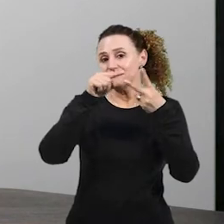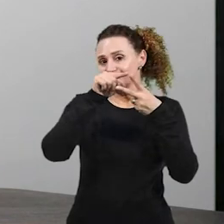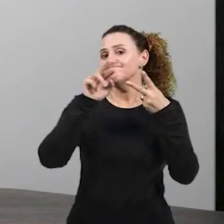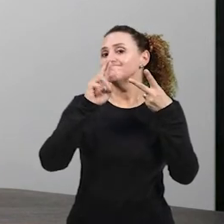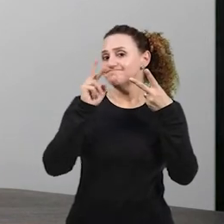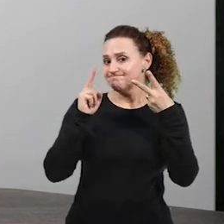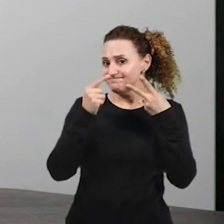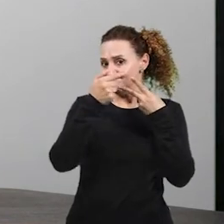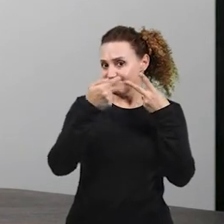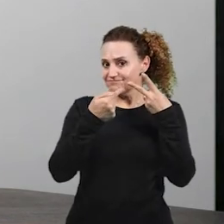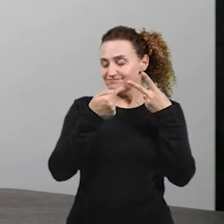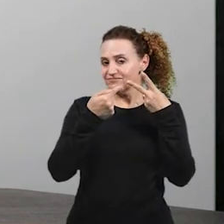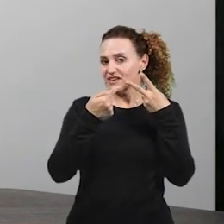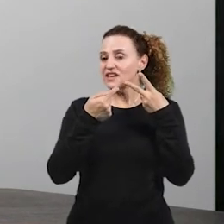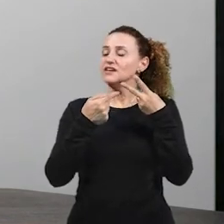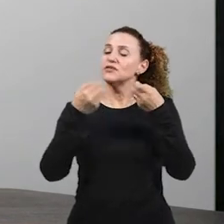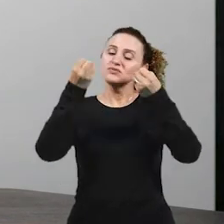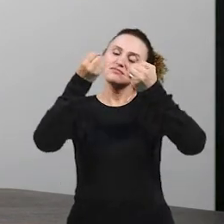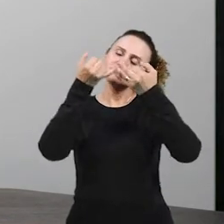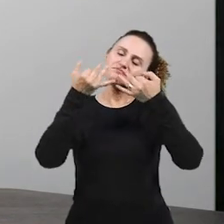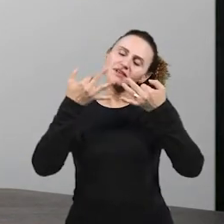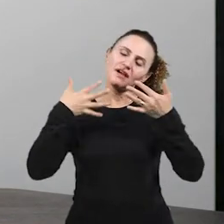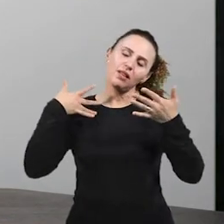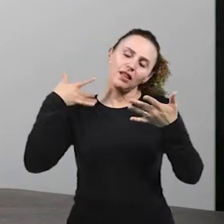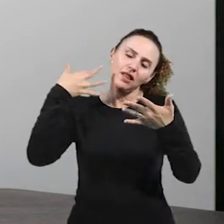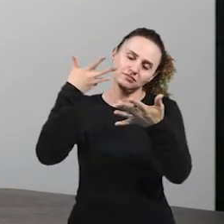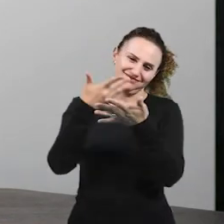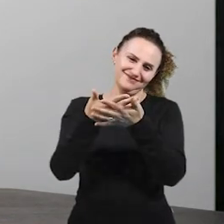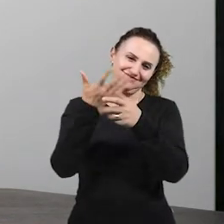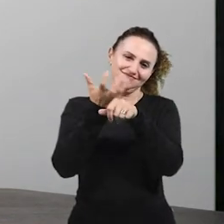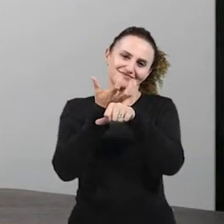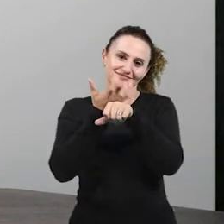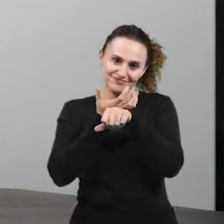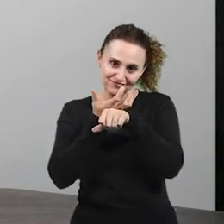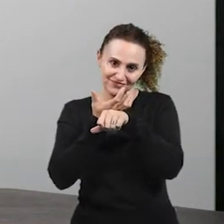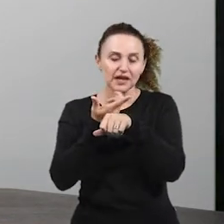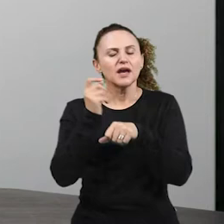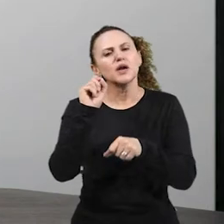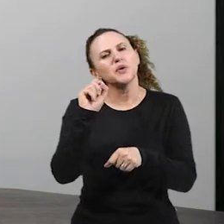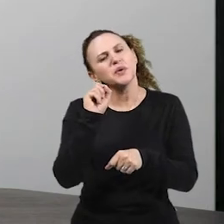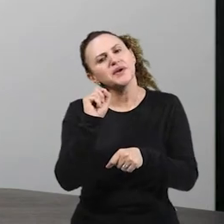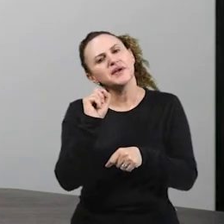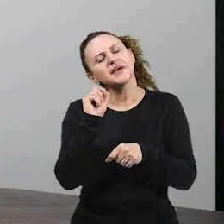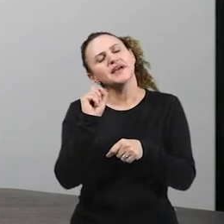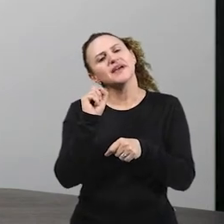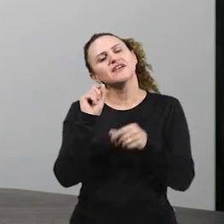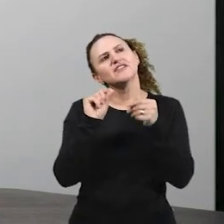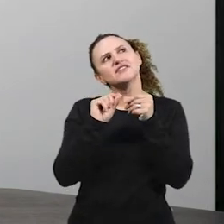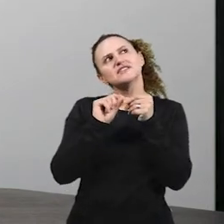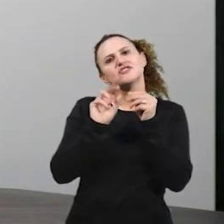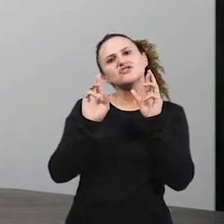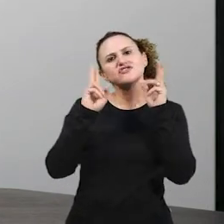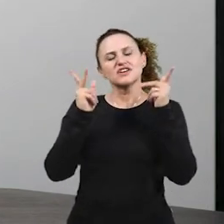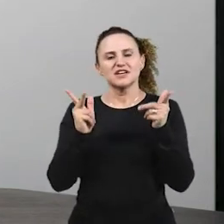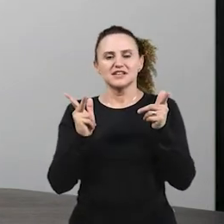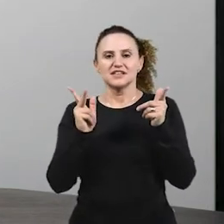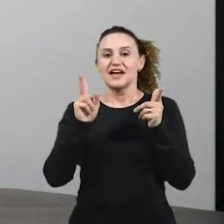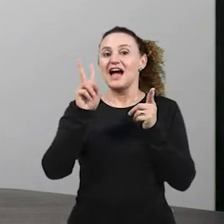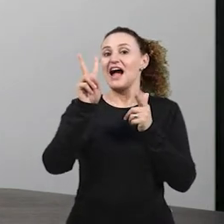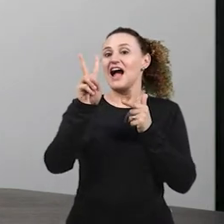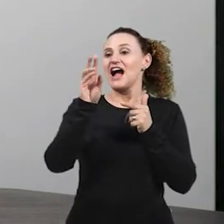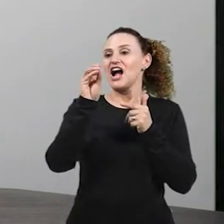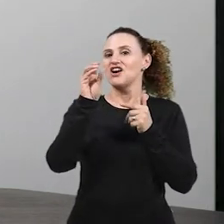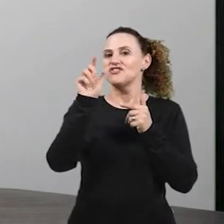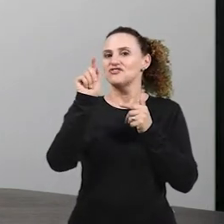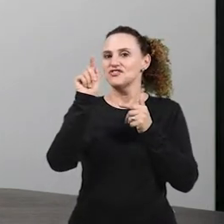essas e vão ser abordadas ao longo da disciplina então o que que vai diferenciar a vogal da consoante